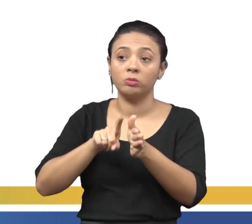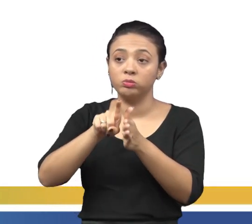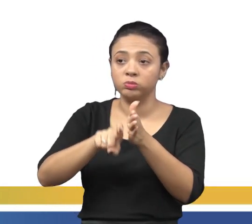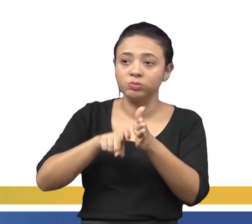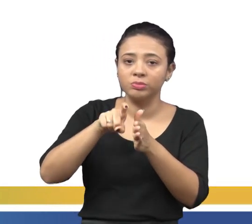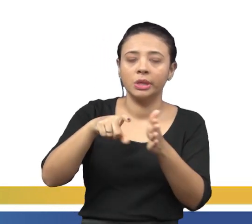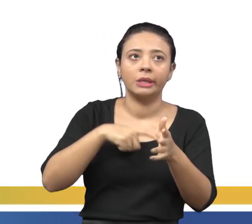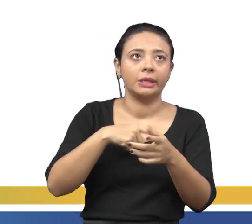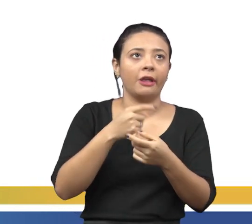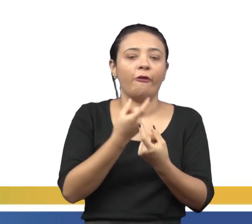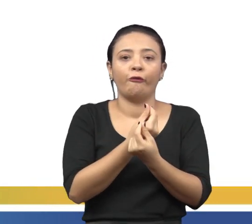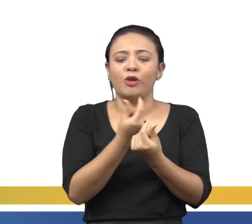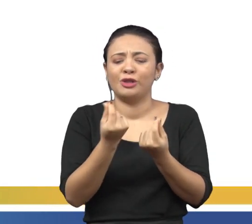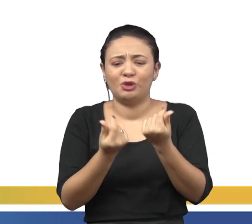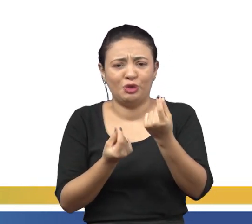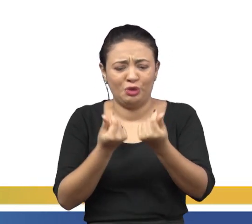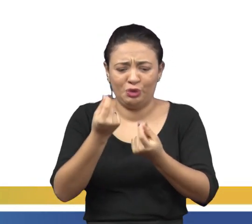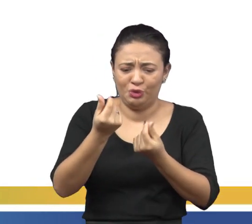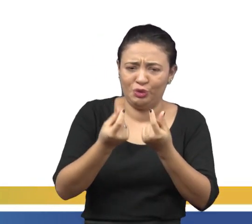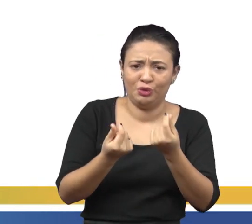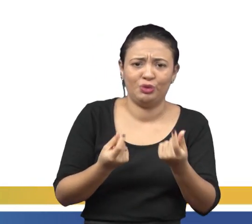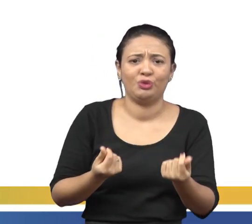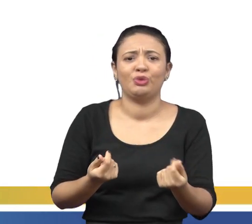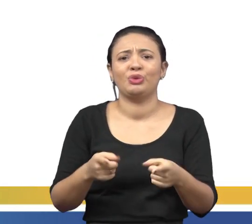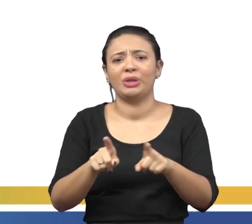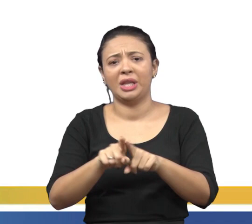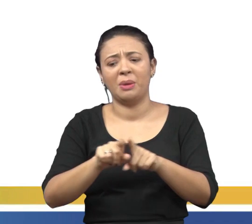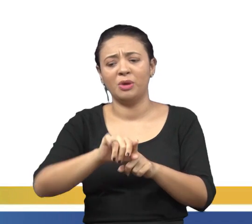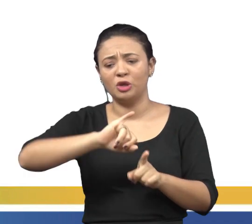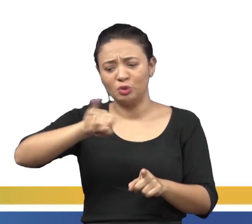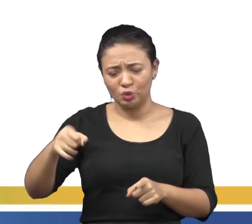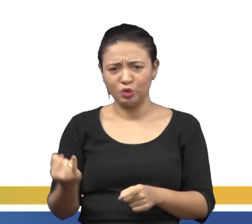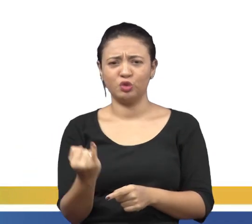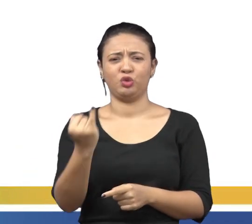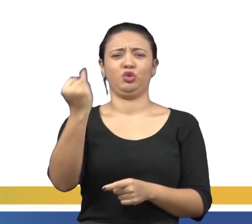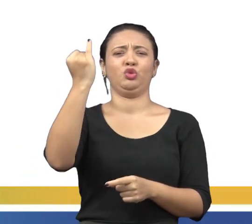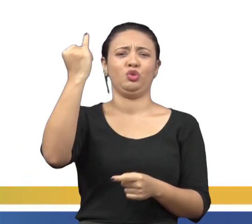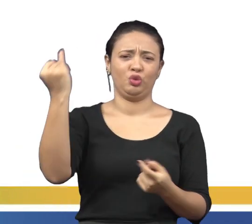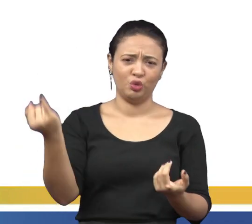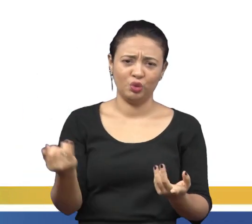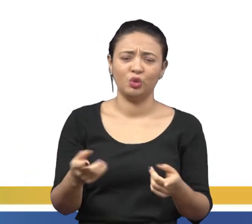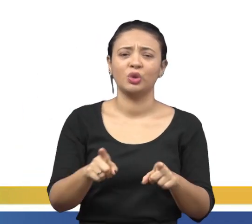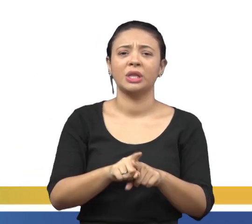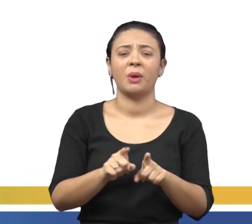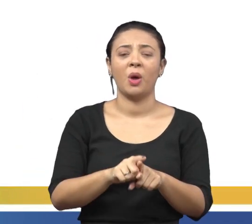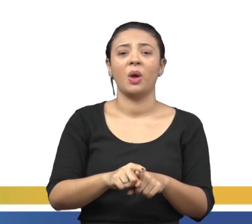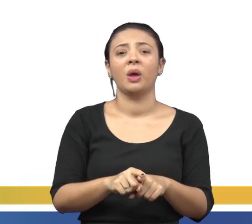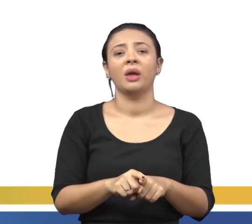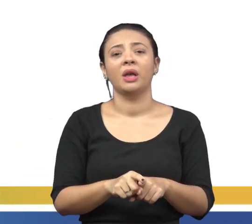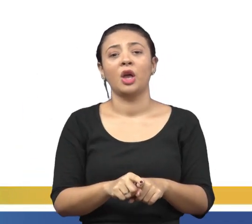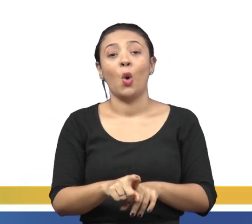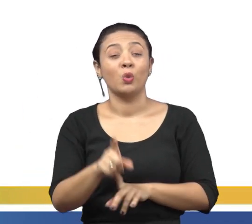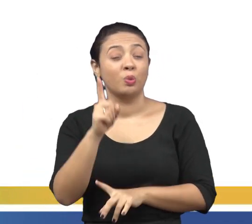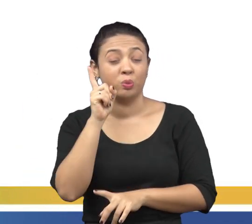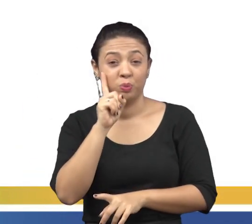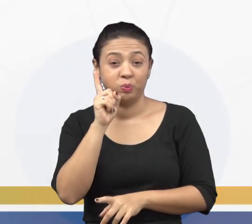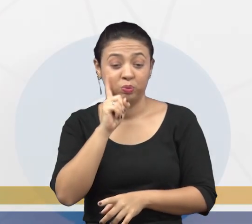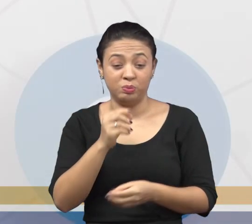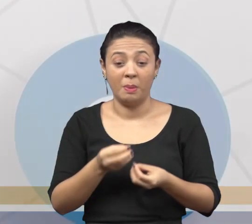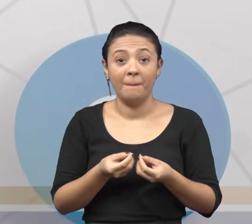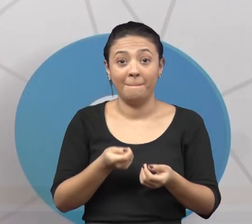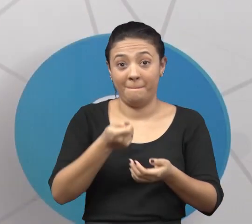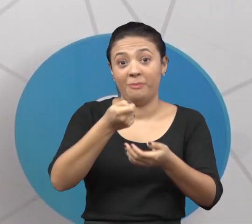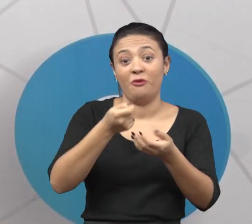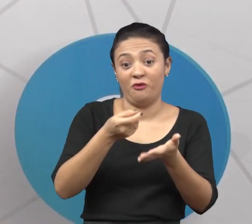alfandegárias, altos impostos, sobretaxas, principalmente de outros países. Os Estados Unidos faz isso com o Brasil, tá? Na carne